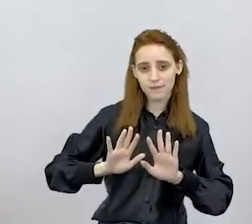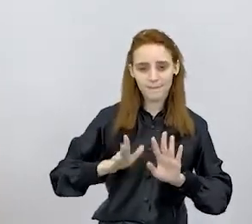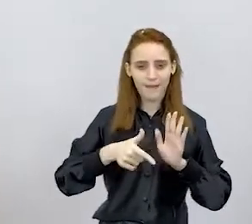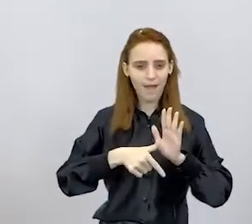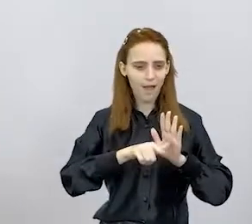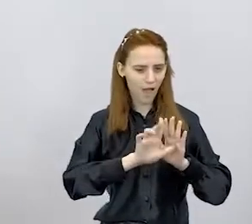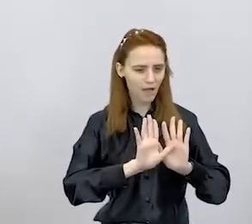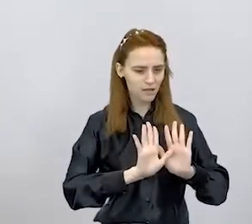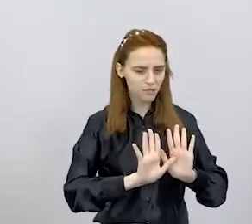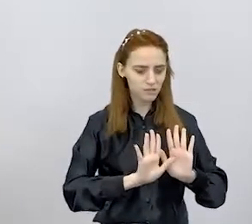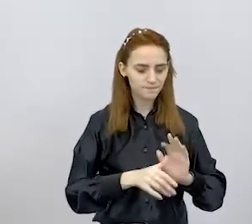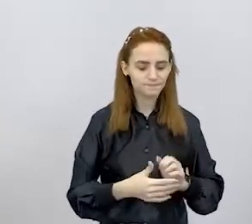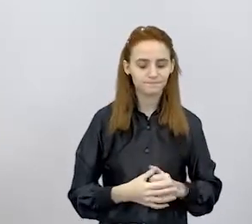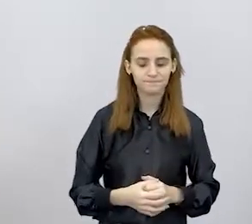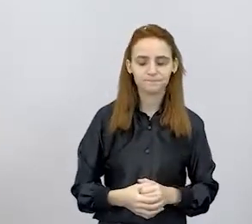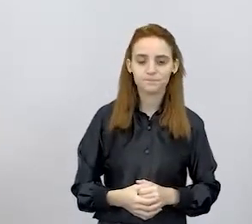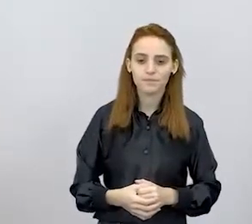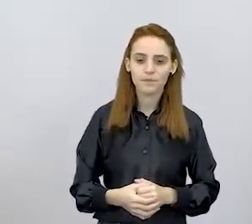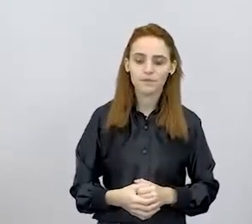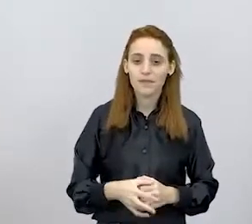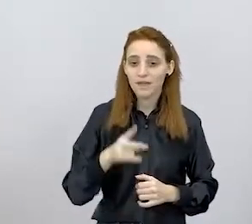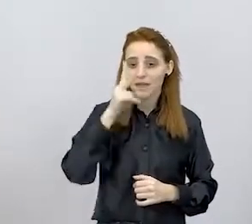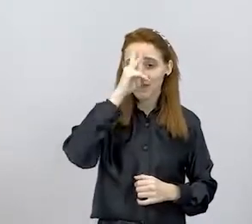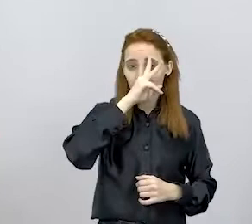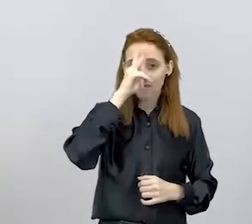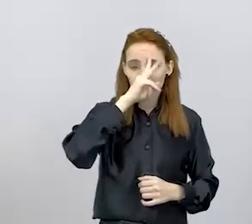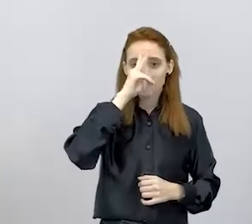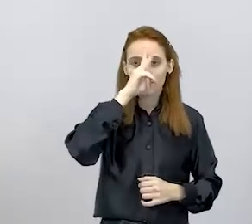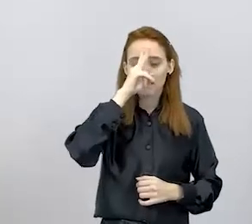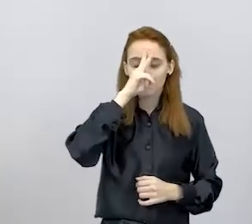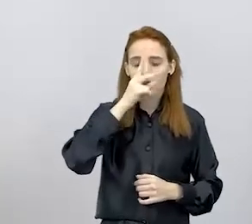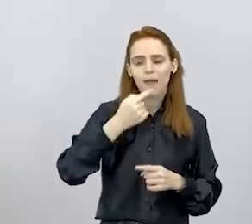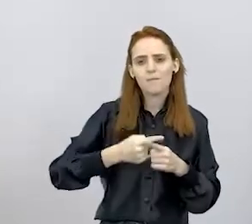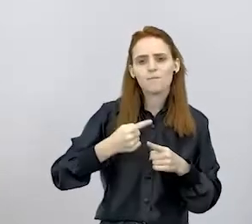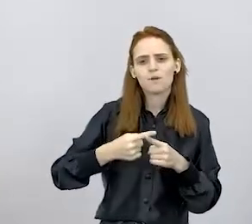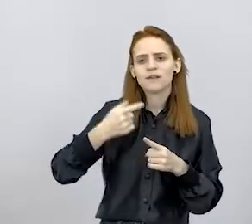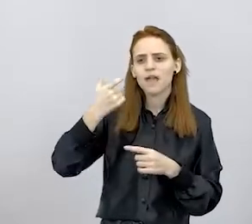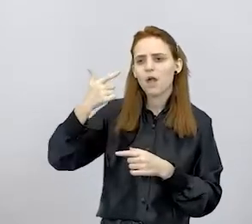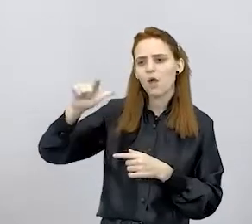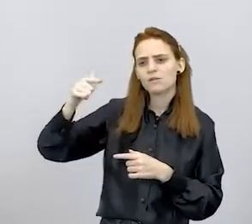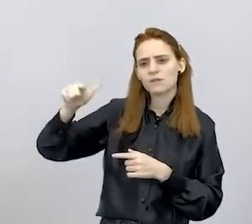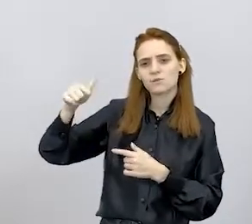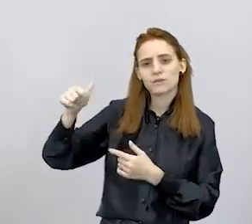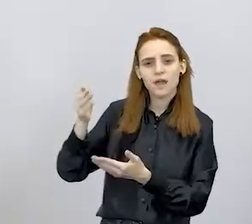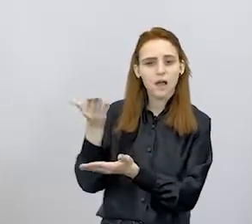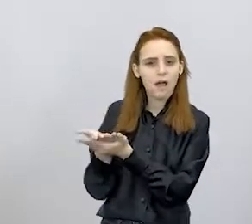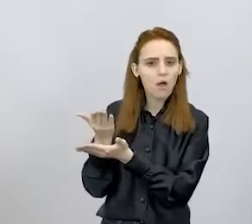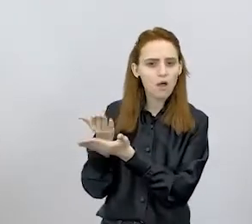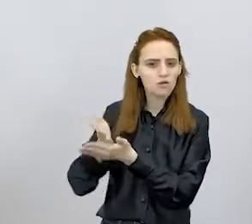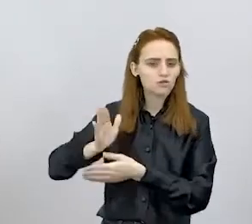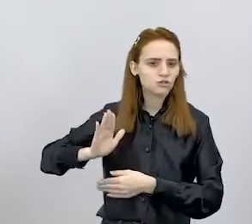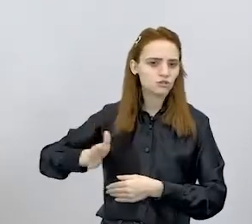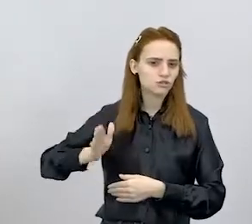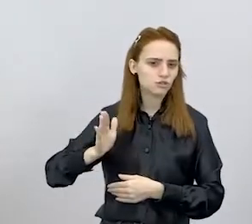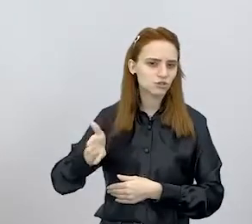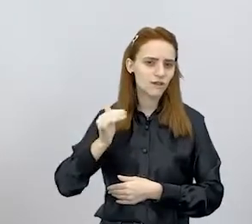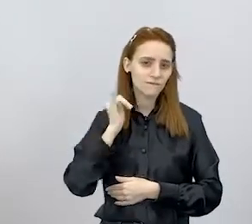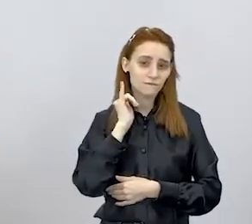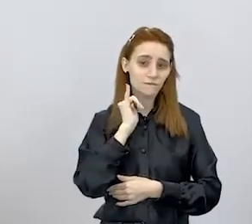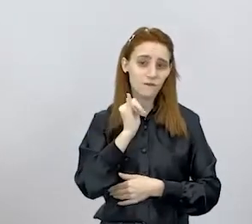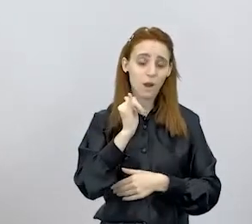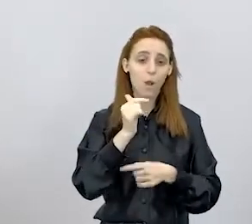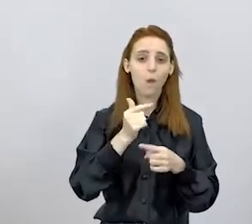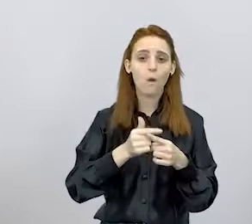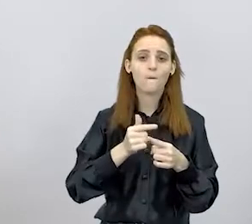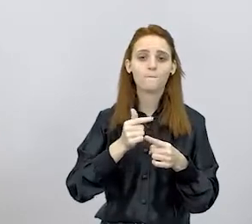aliás, vamos retomar em muitas outras aulas algumas coisas que falamos em outras aulas, porque a gente começou